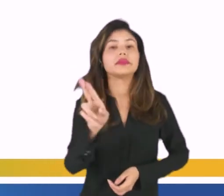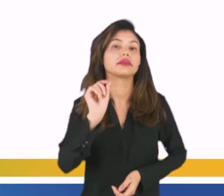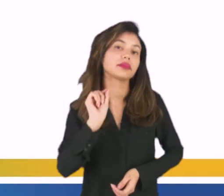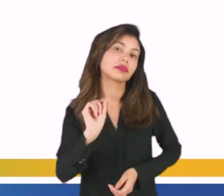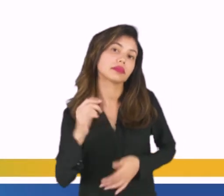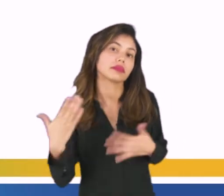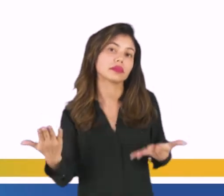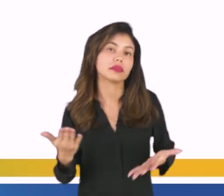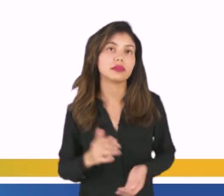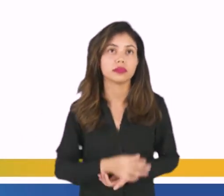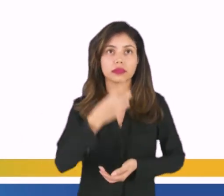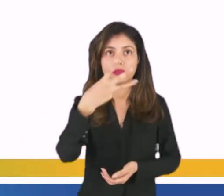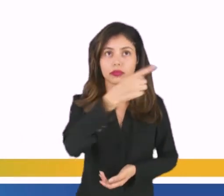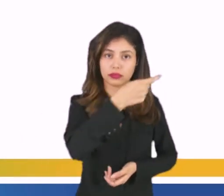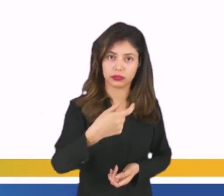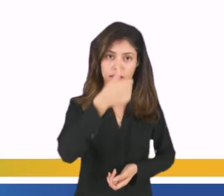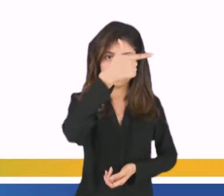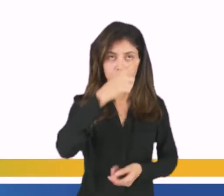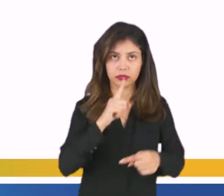chamar